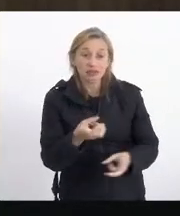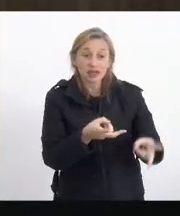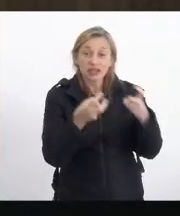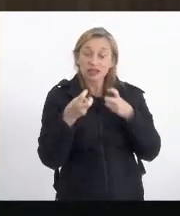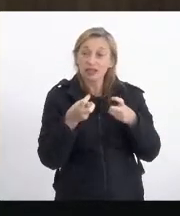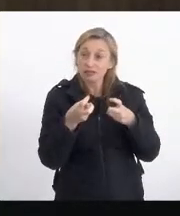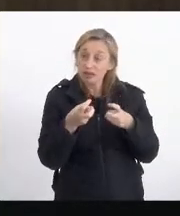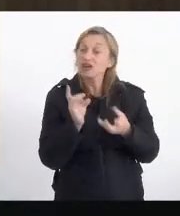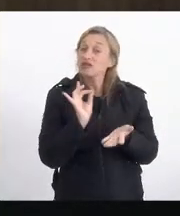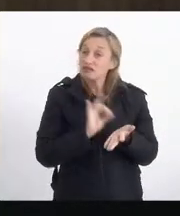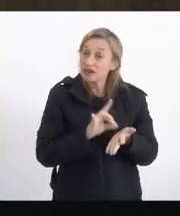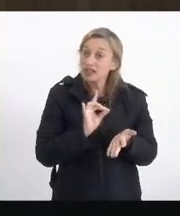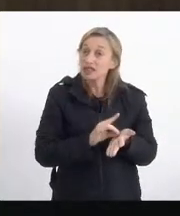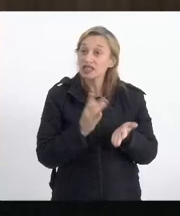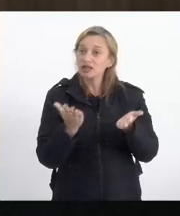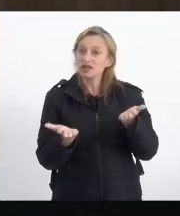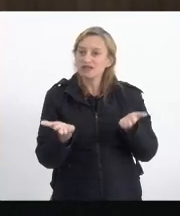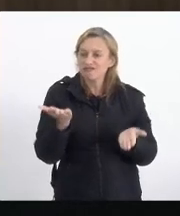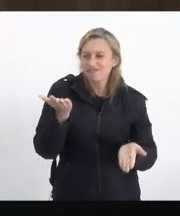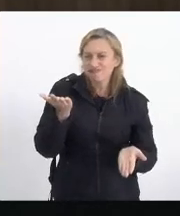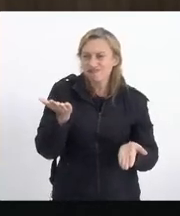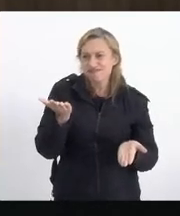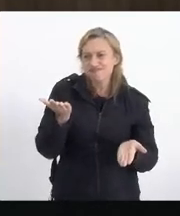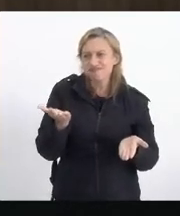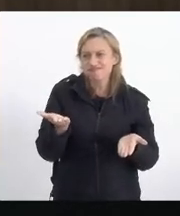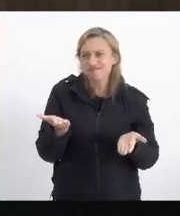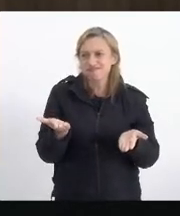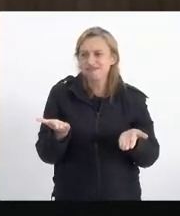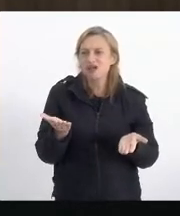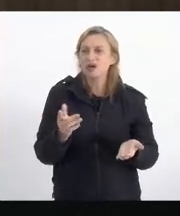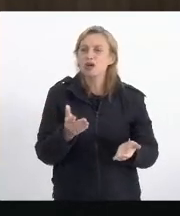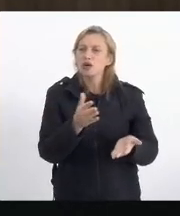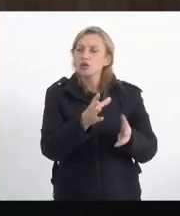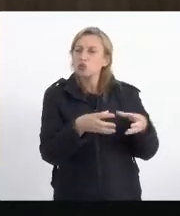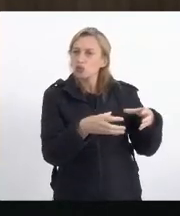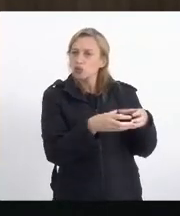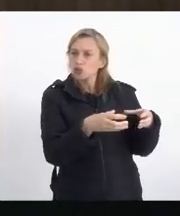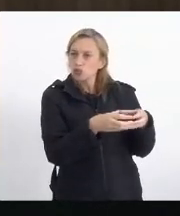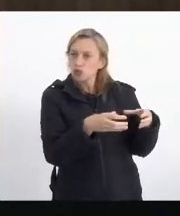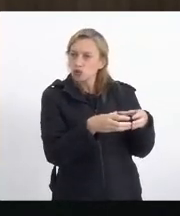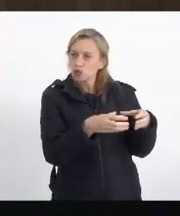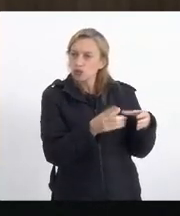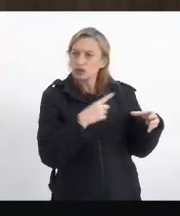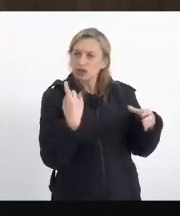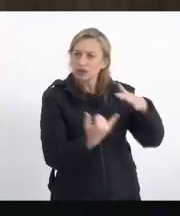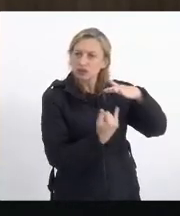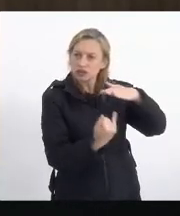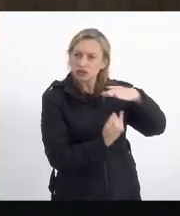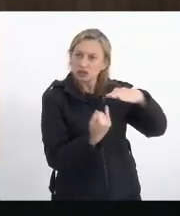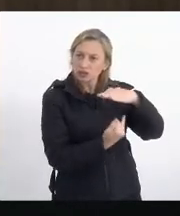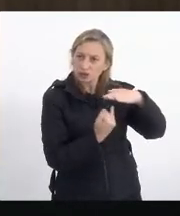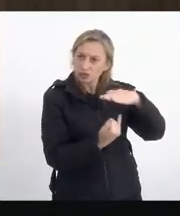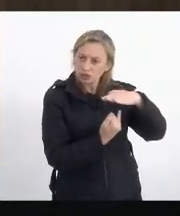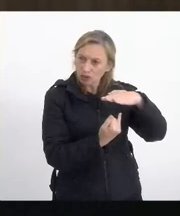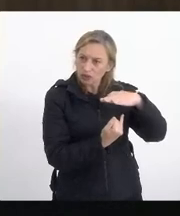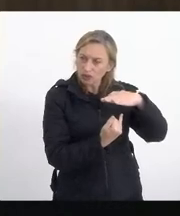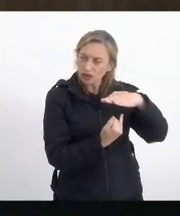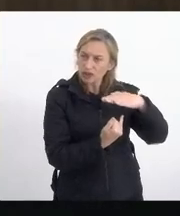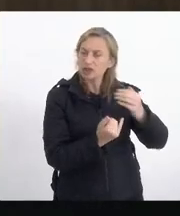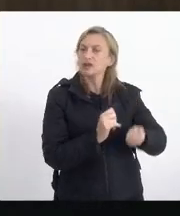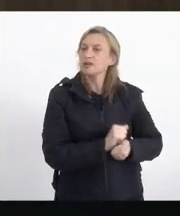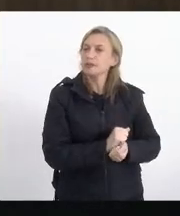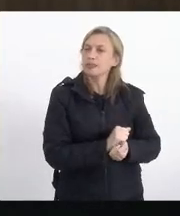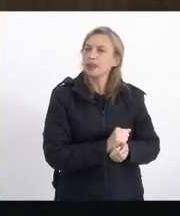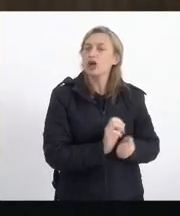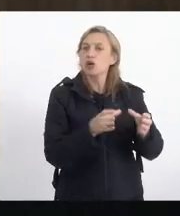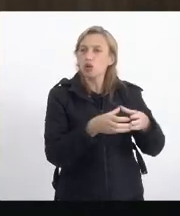há realmente uma balança injusta, onde uma parte da nossa instituição ou das nossas instituições,